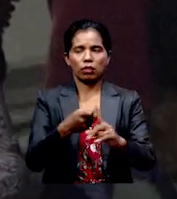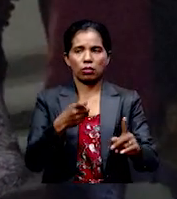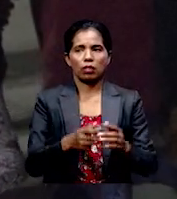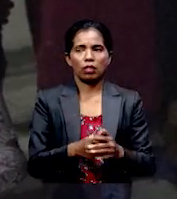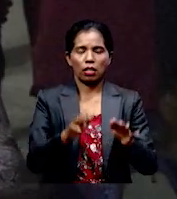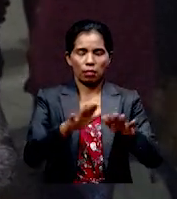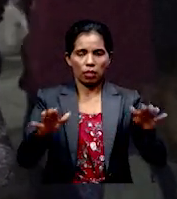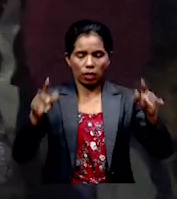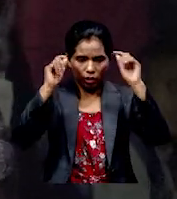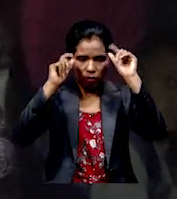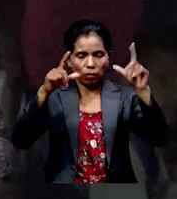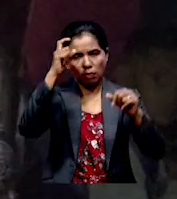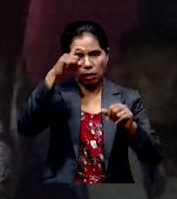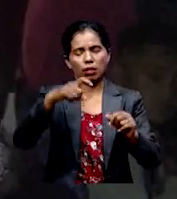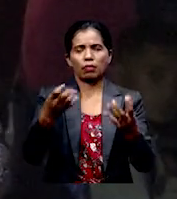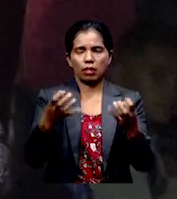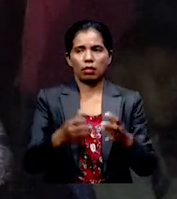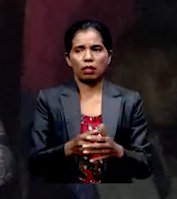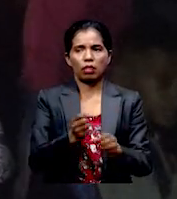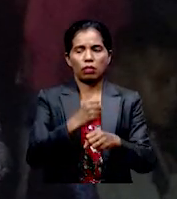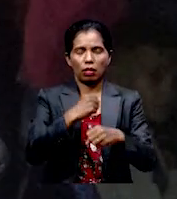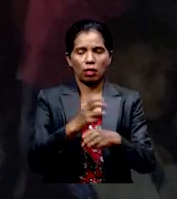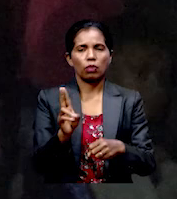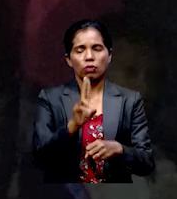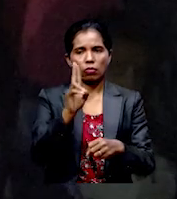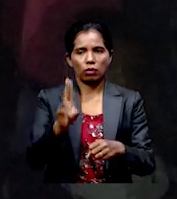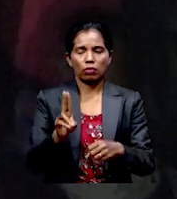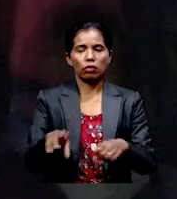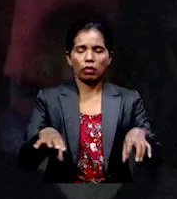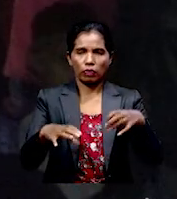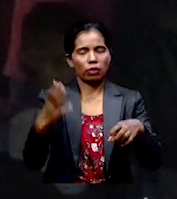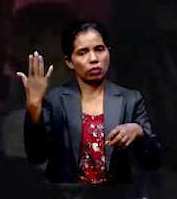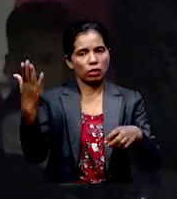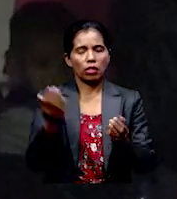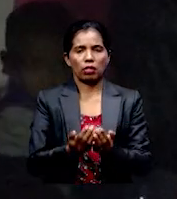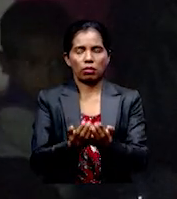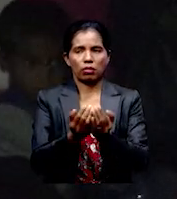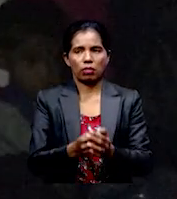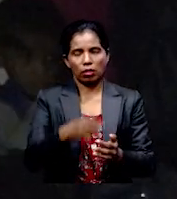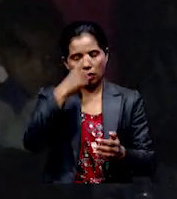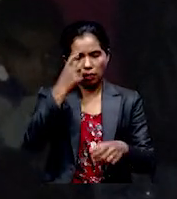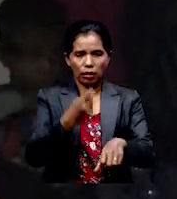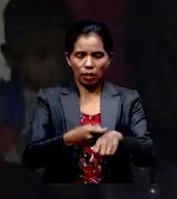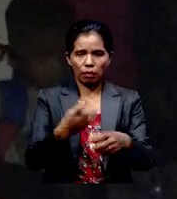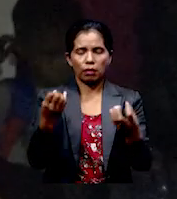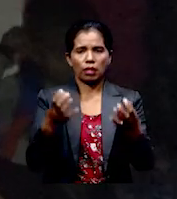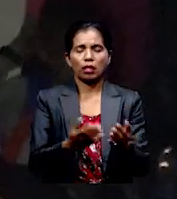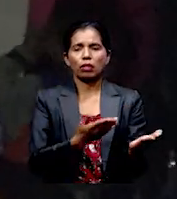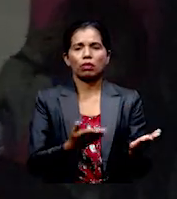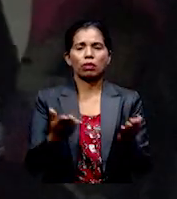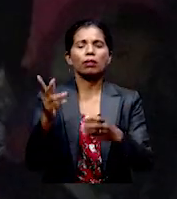mor matenek barakona, atu bela halo gestão baro. Tama je staun baro la dia tam saida. Tempo barak atu atesta rone